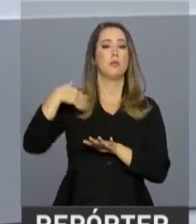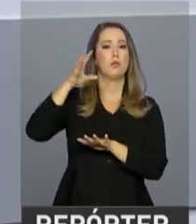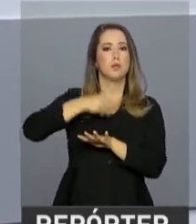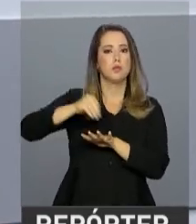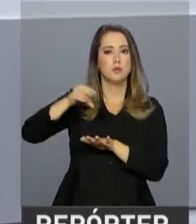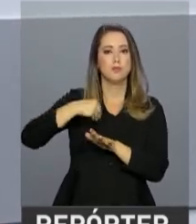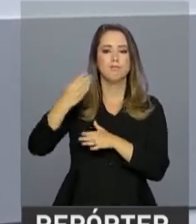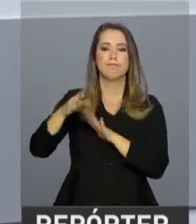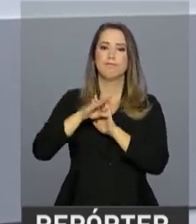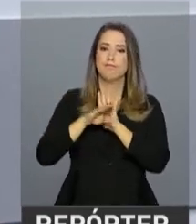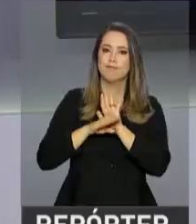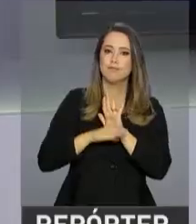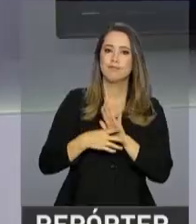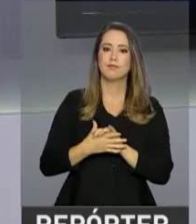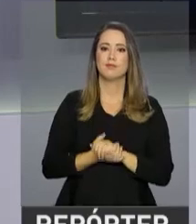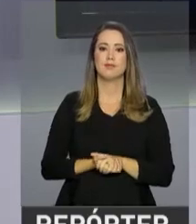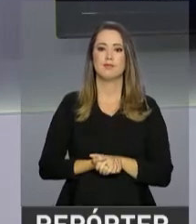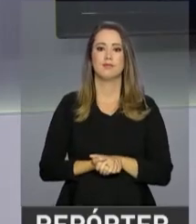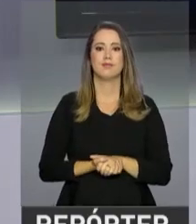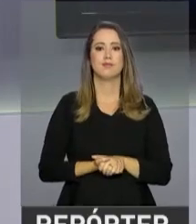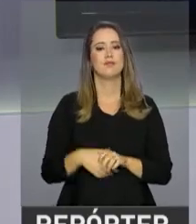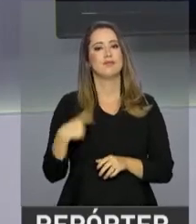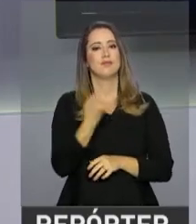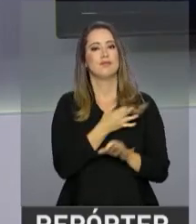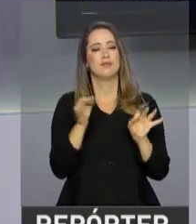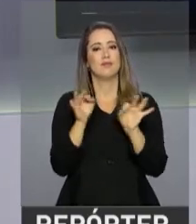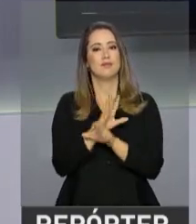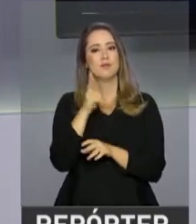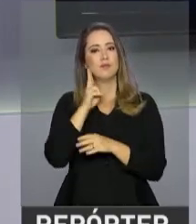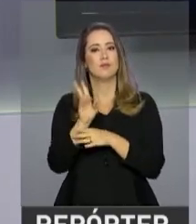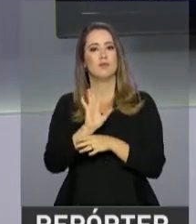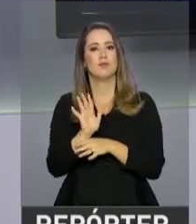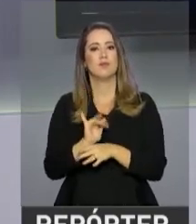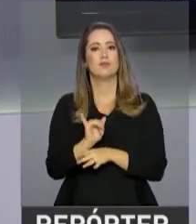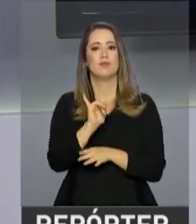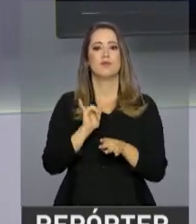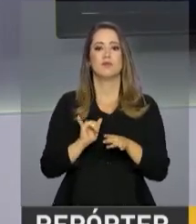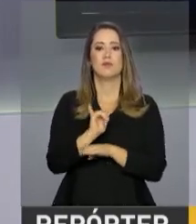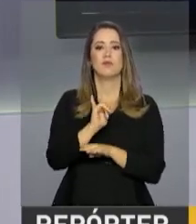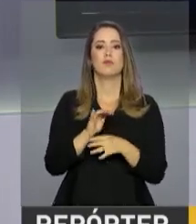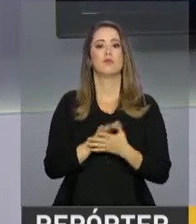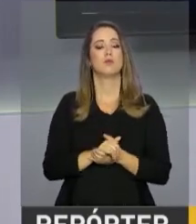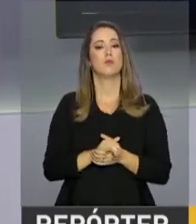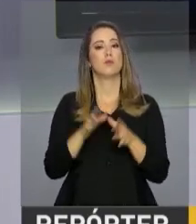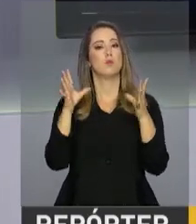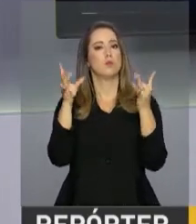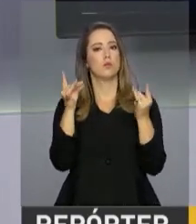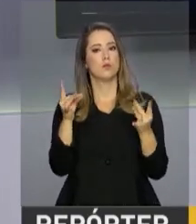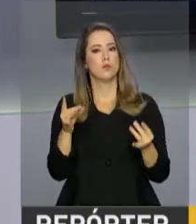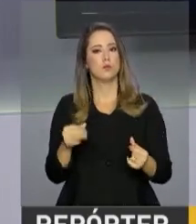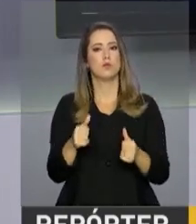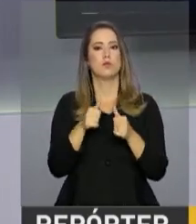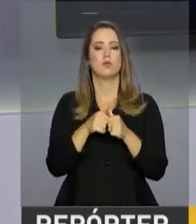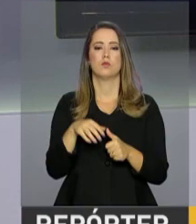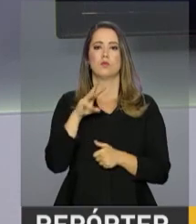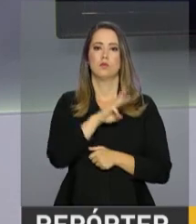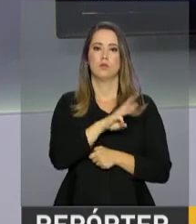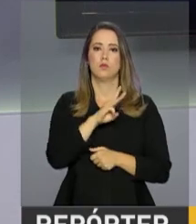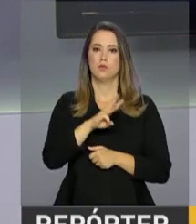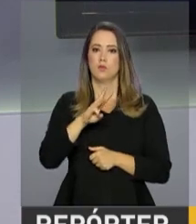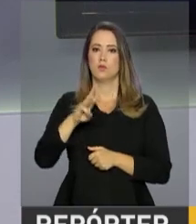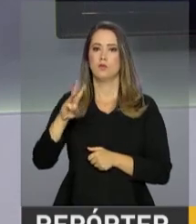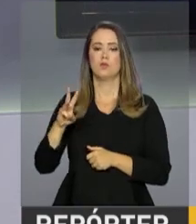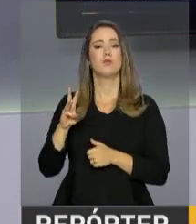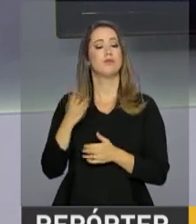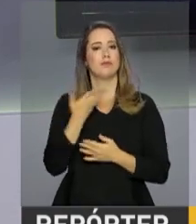longo da nossa programação. Bom, nós ficamos por aqui. Você pode rever as reportagens no YouTube. E toda a nossa programação